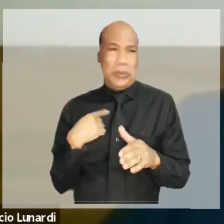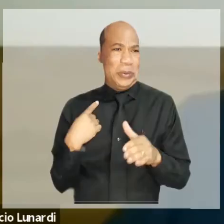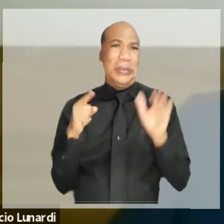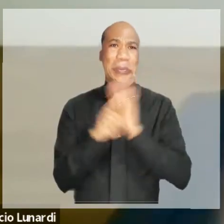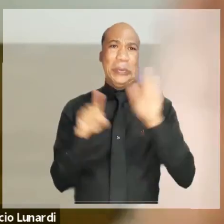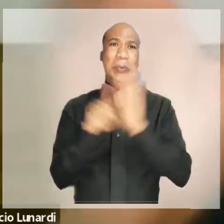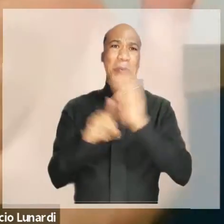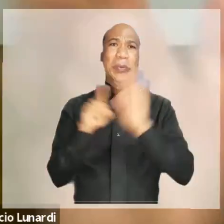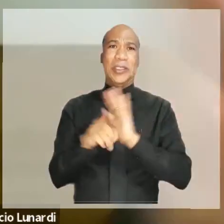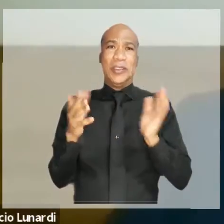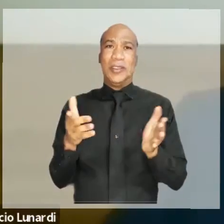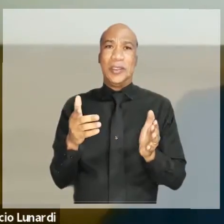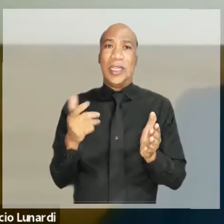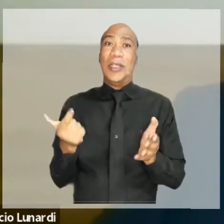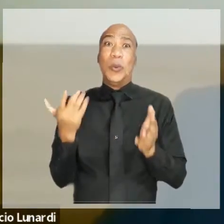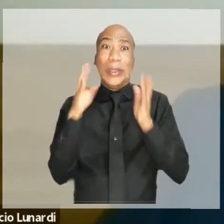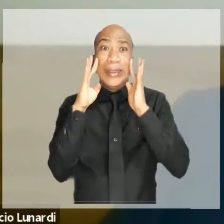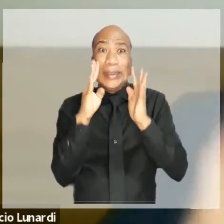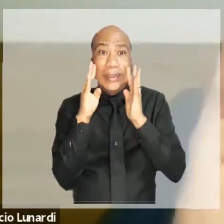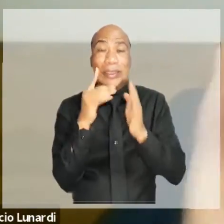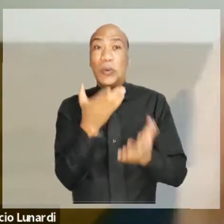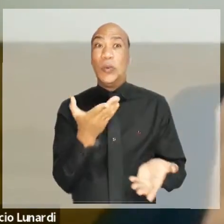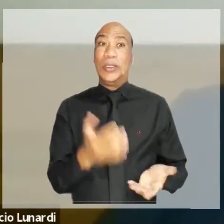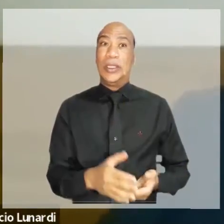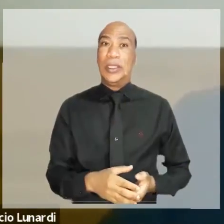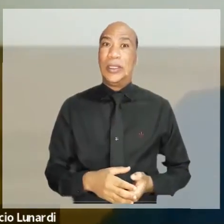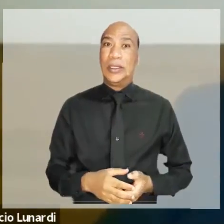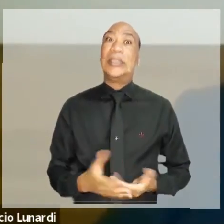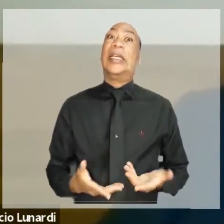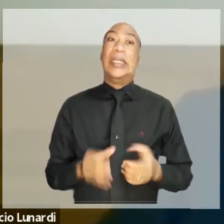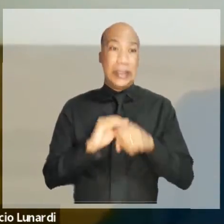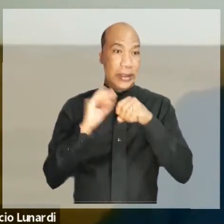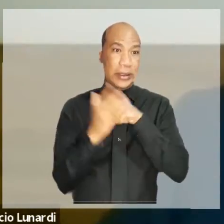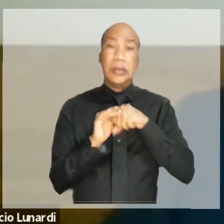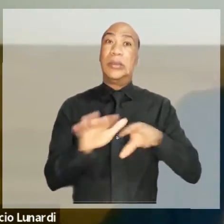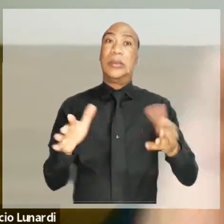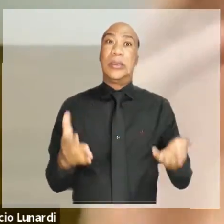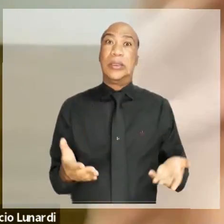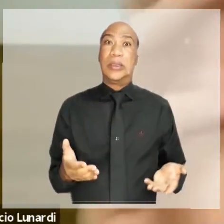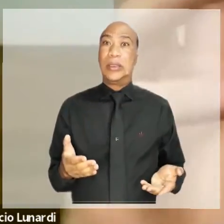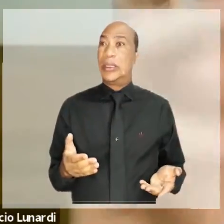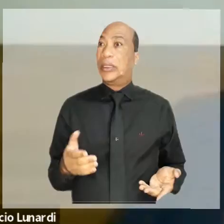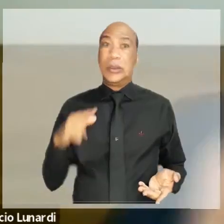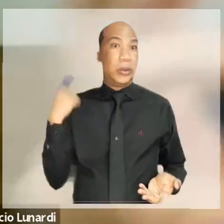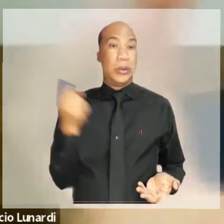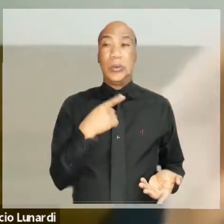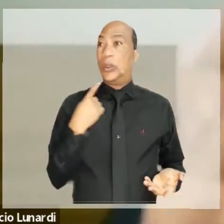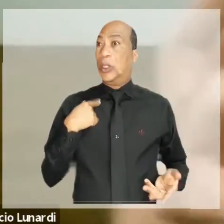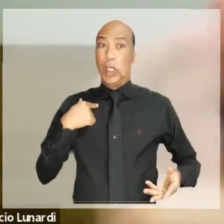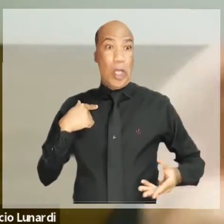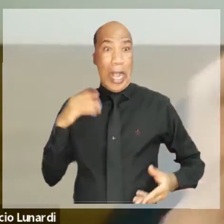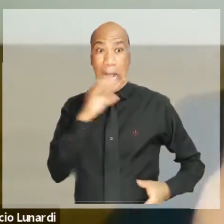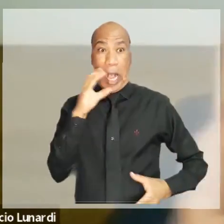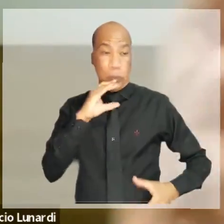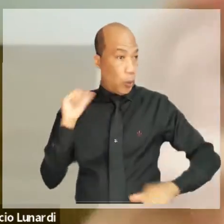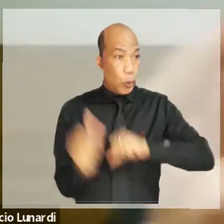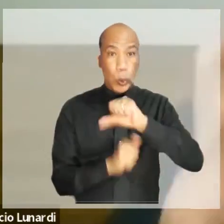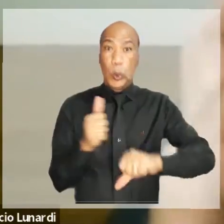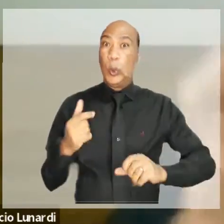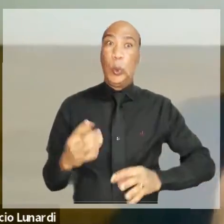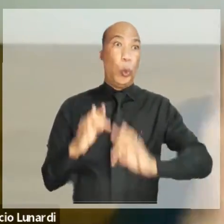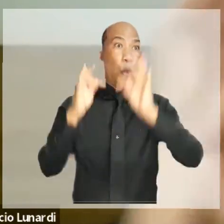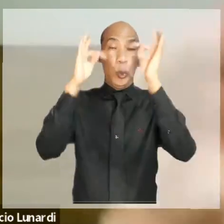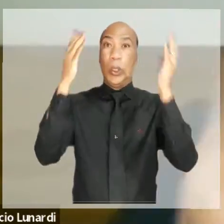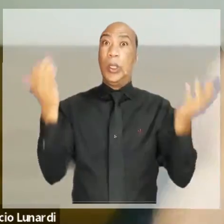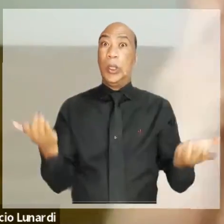saber e quer ouvi-lo aqui, né? Diante dessa pandemia da Covid-19, né, houve uma rápida transformação digital, a gente foi pego